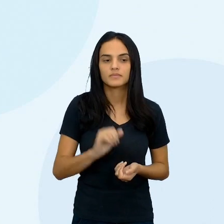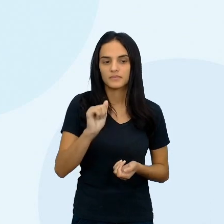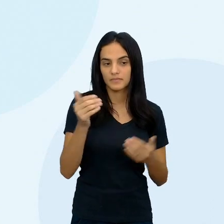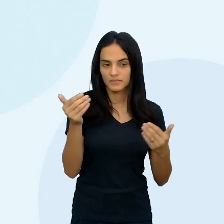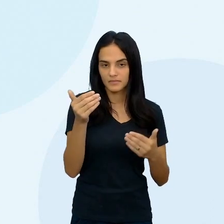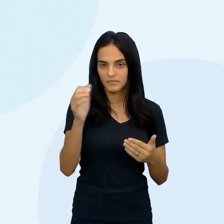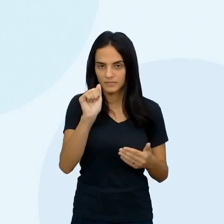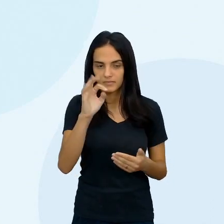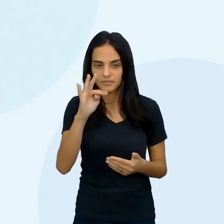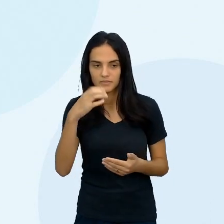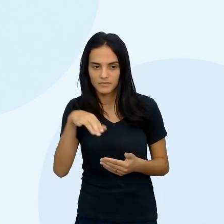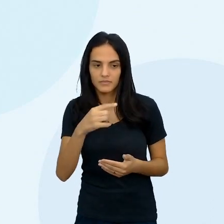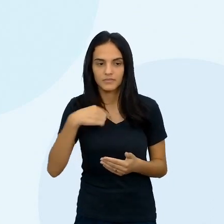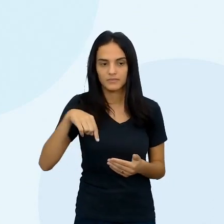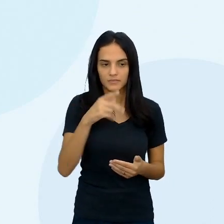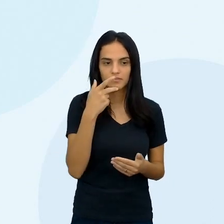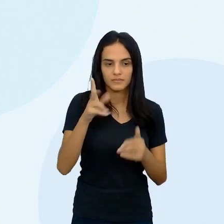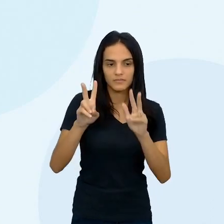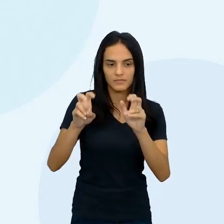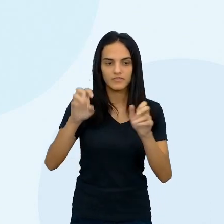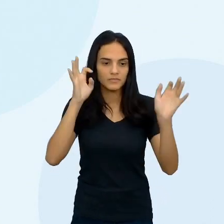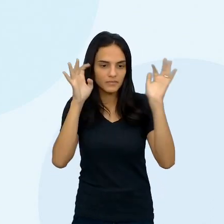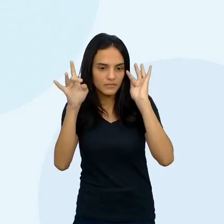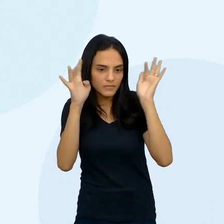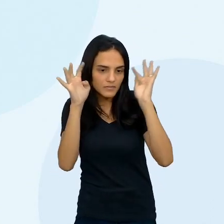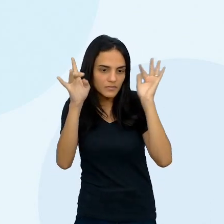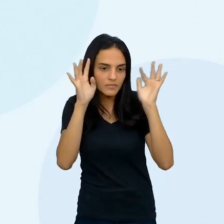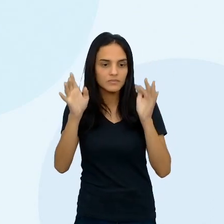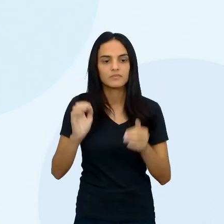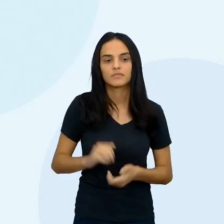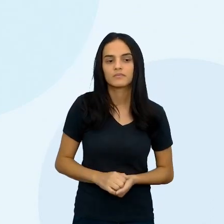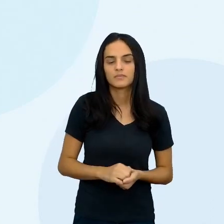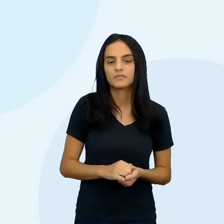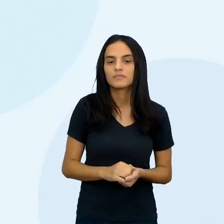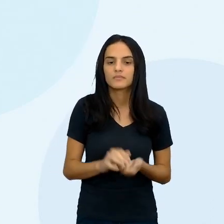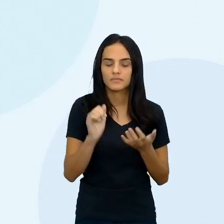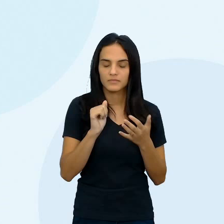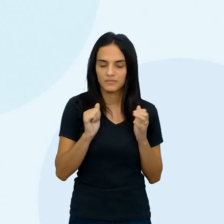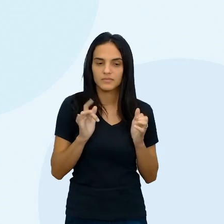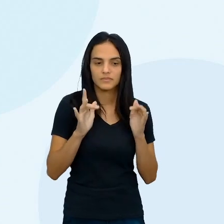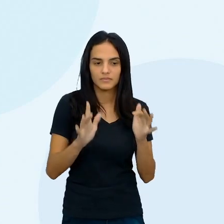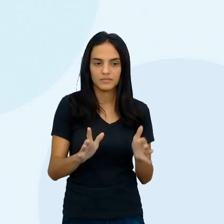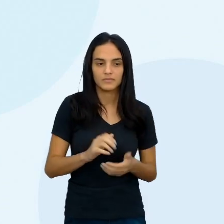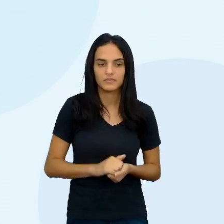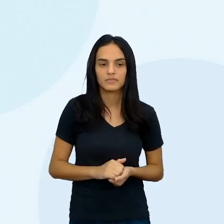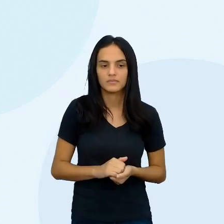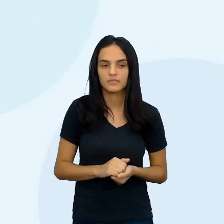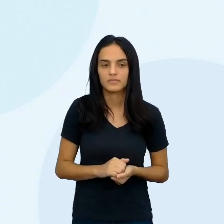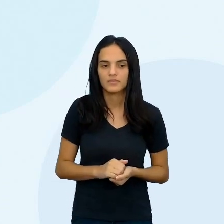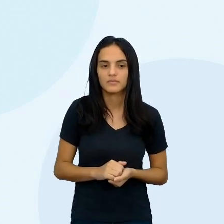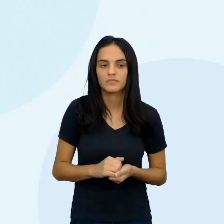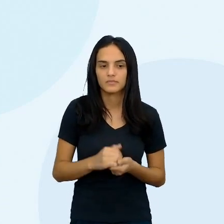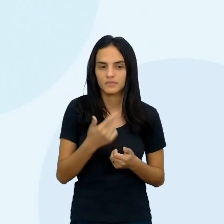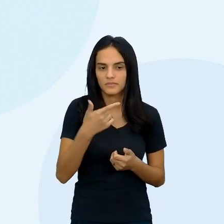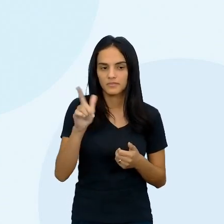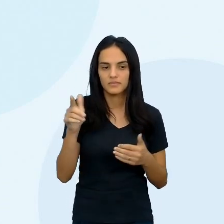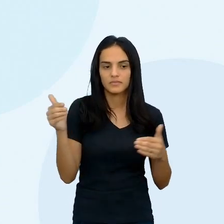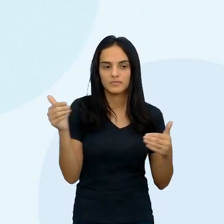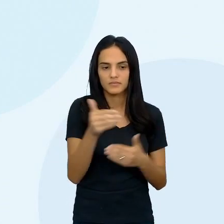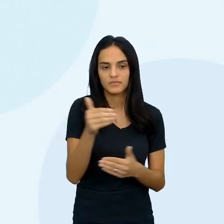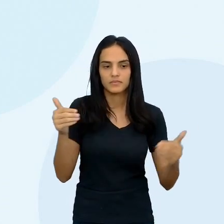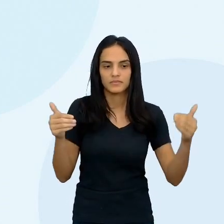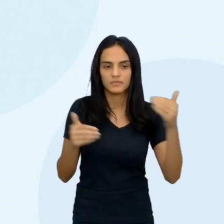de hoje abordaremos o tema refletindo sobre metodologias ativas. Ele já vai passar o próximo slide.